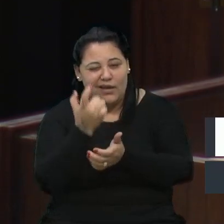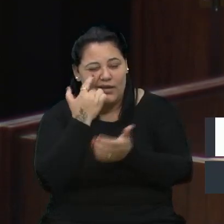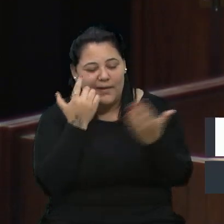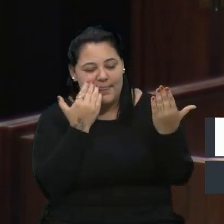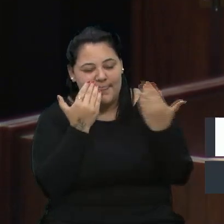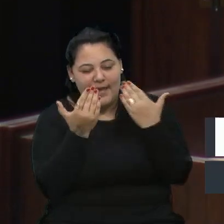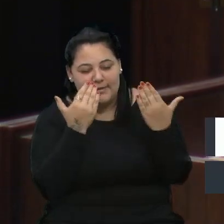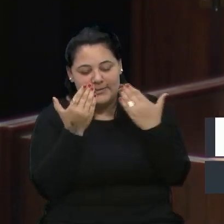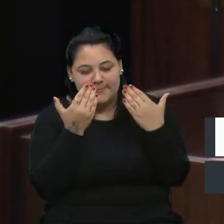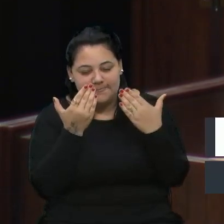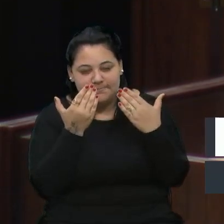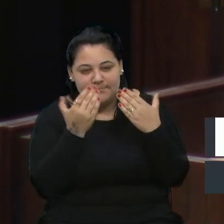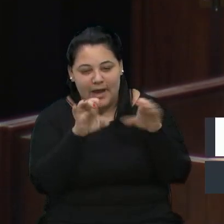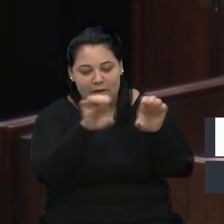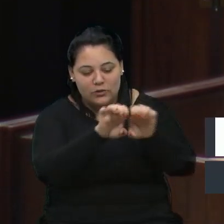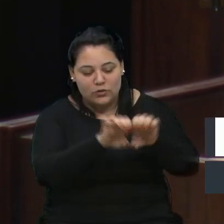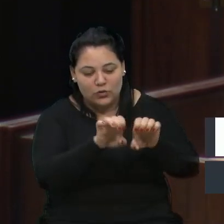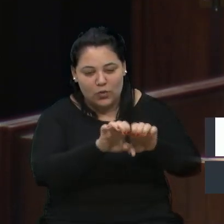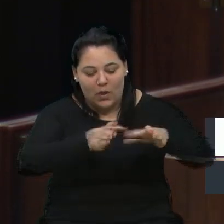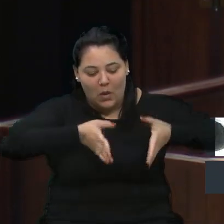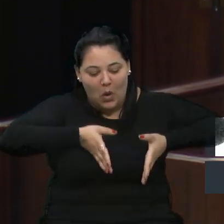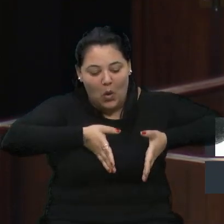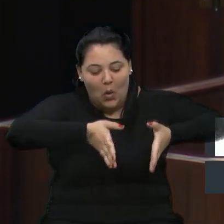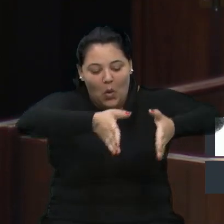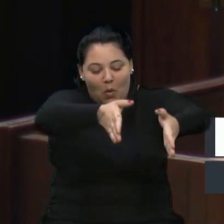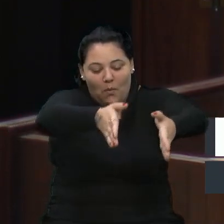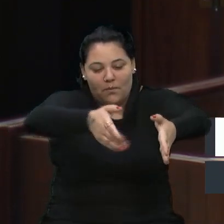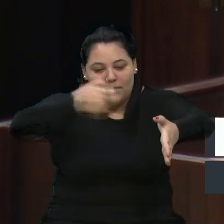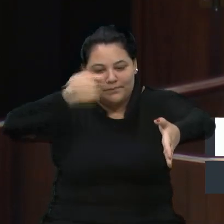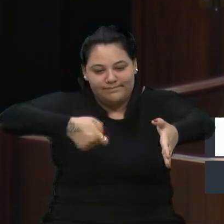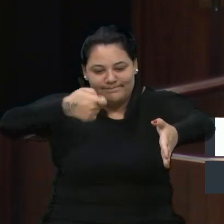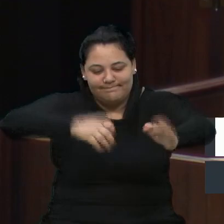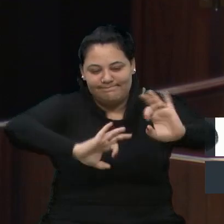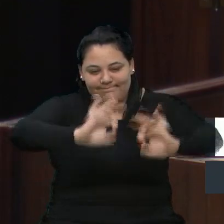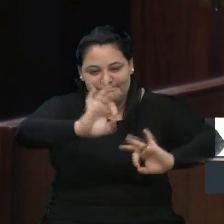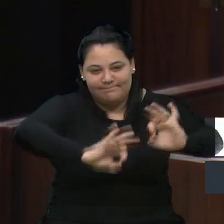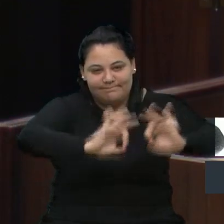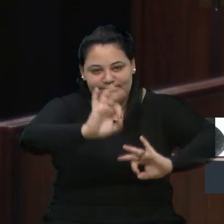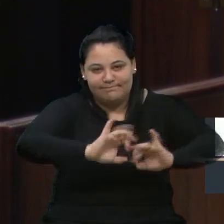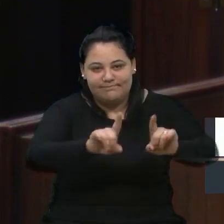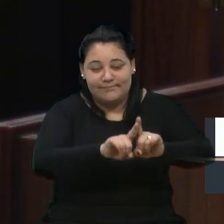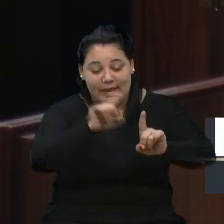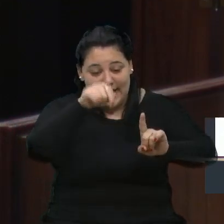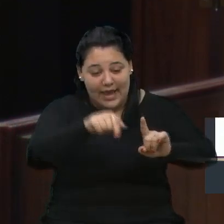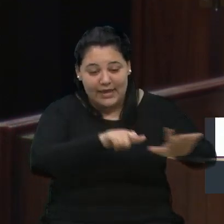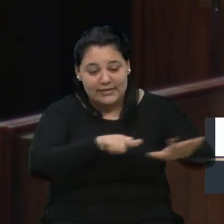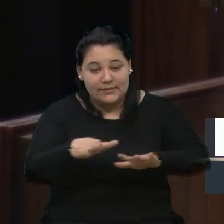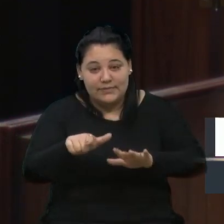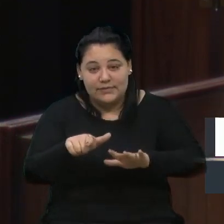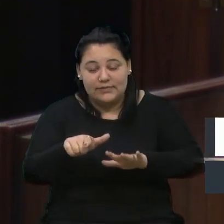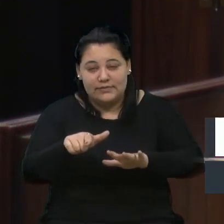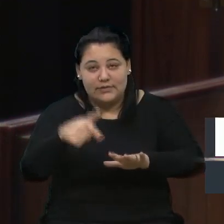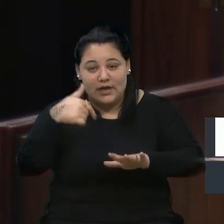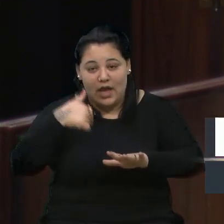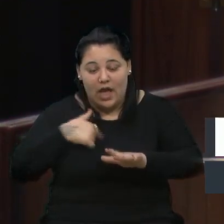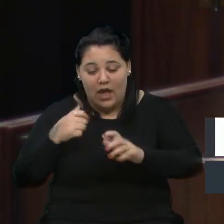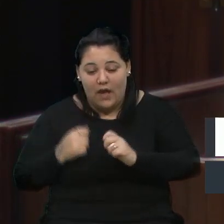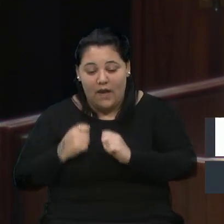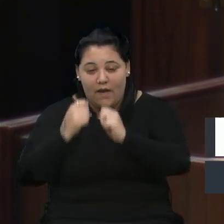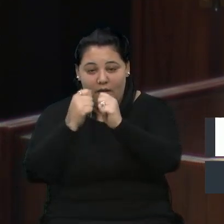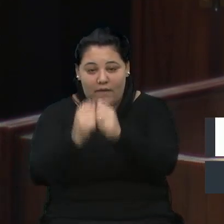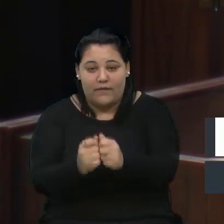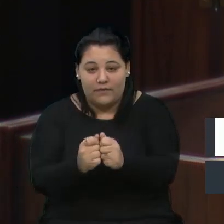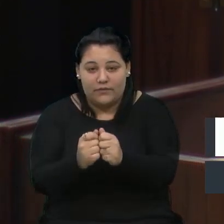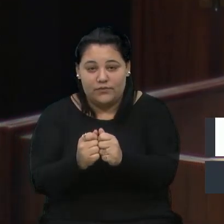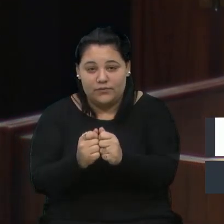pontos que tem necessidade. E essa semana estaremos junto com o